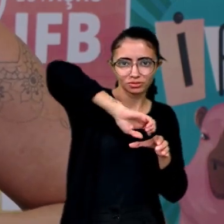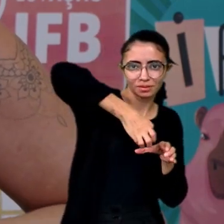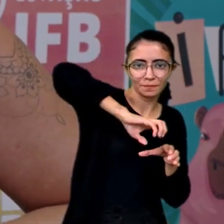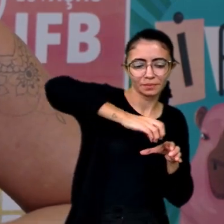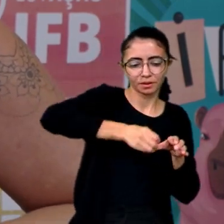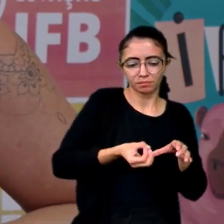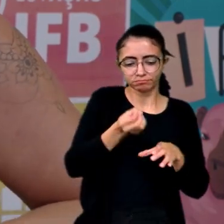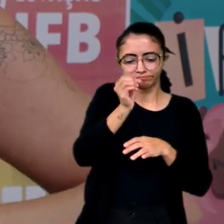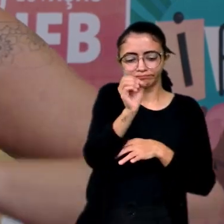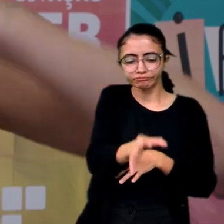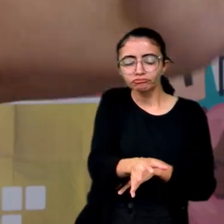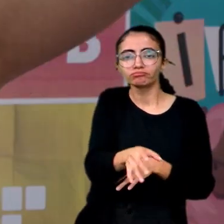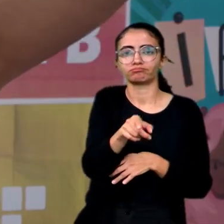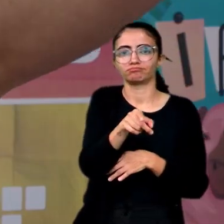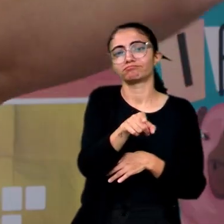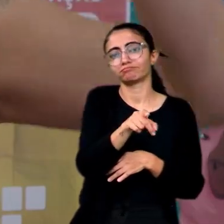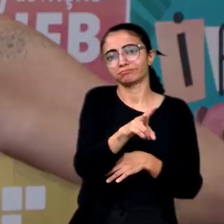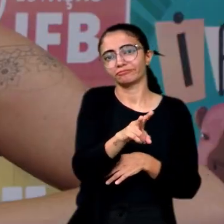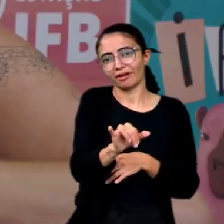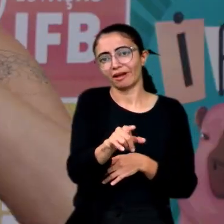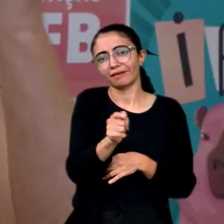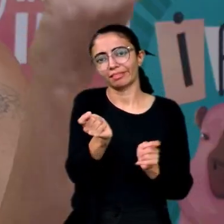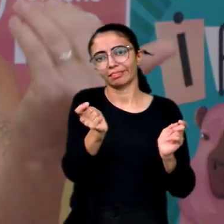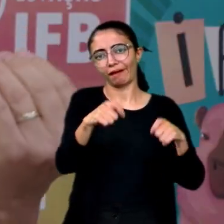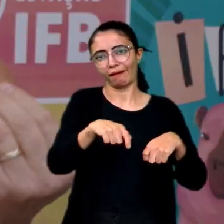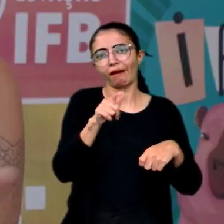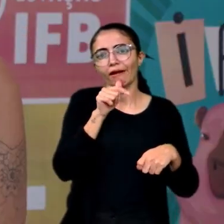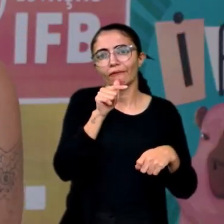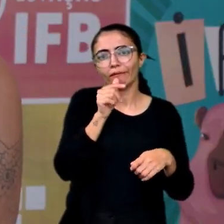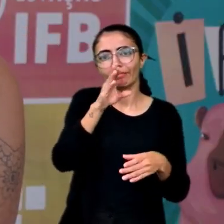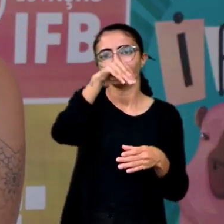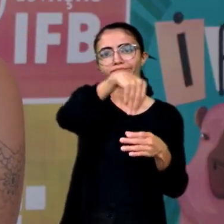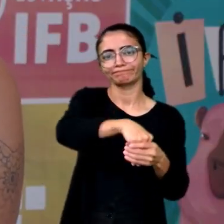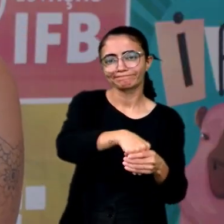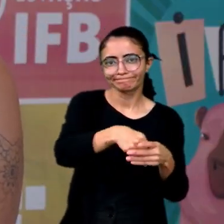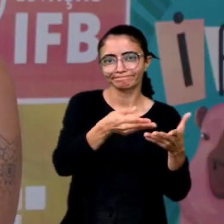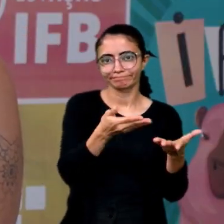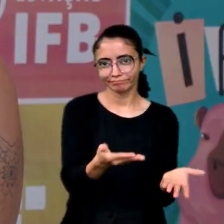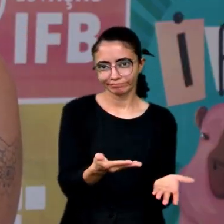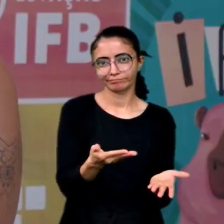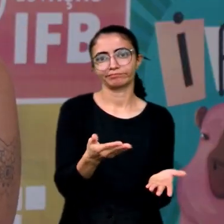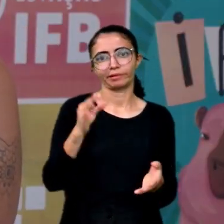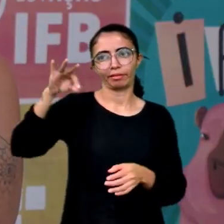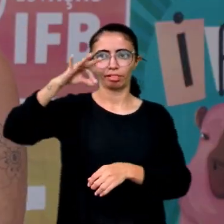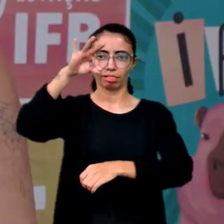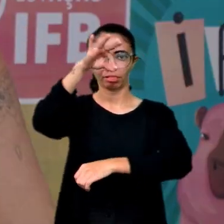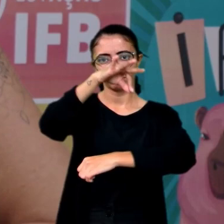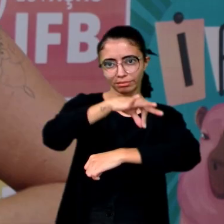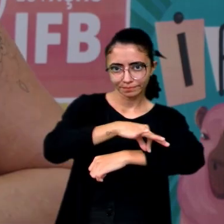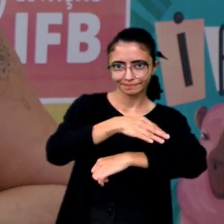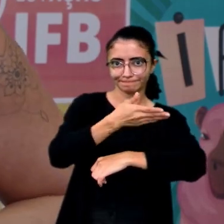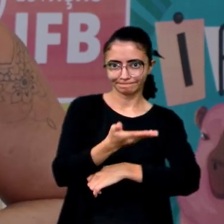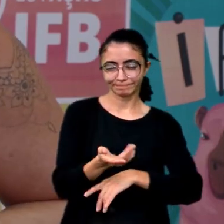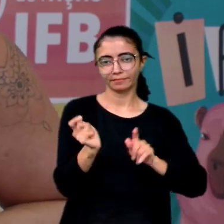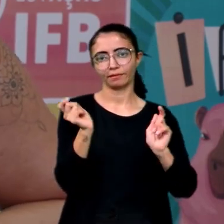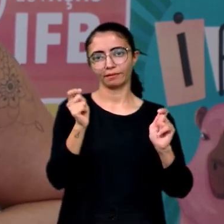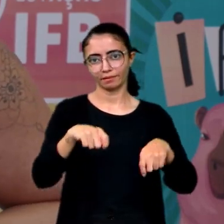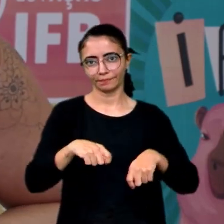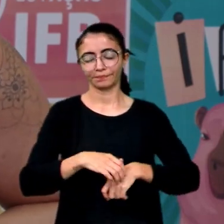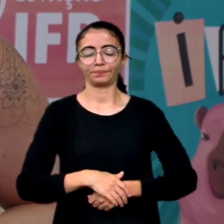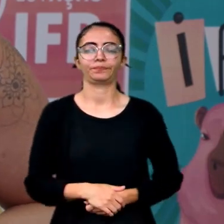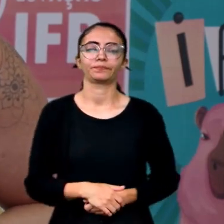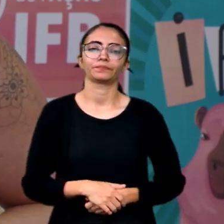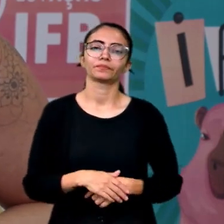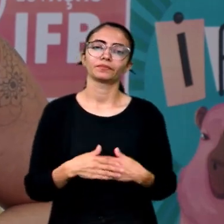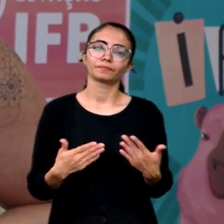né? Então, quanto maior a dengue, é um índice. É porque a gente está sendo mal educado. Então, assim,